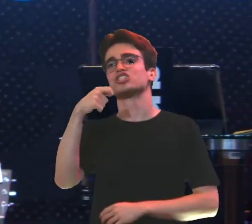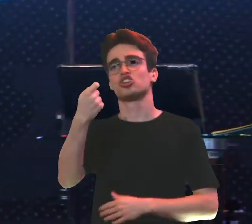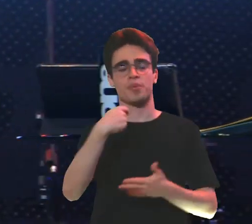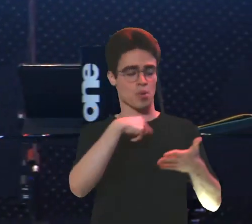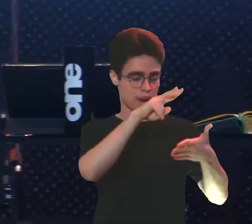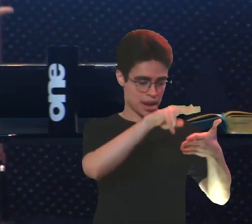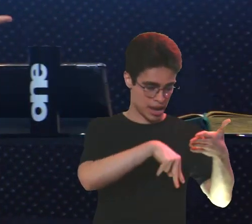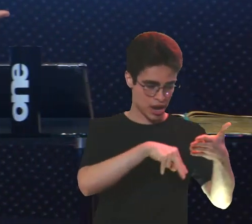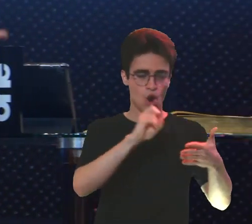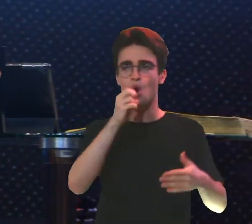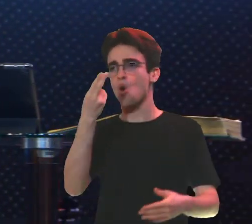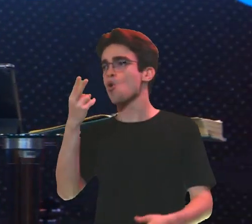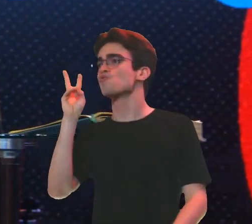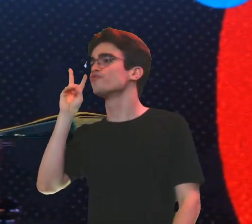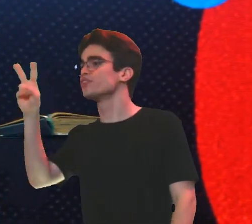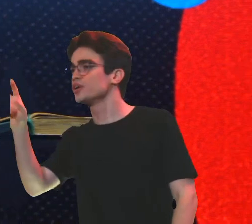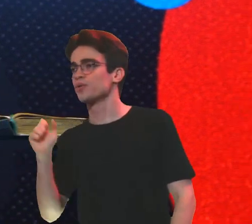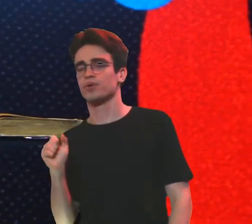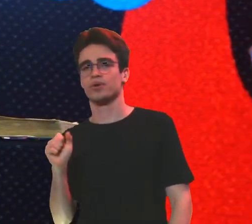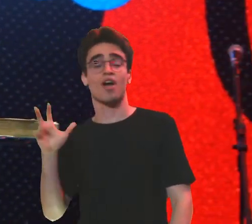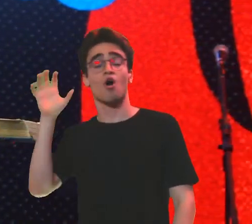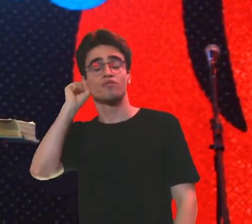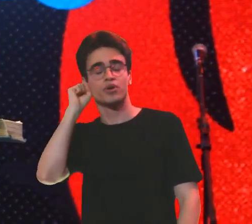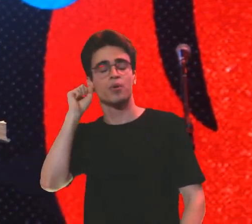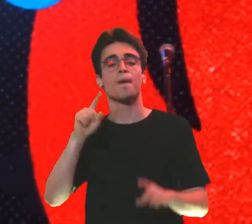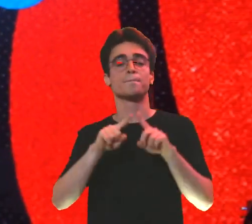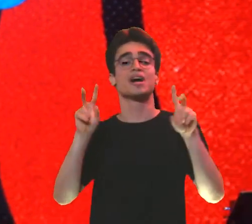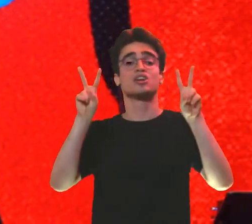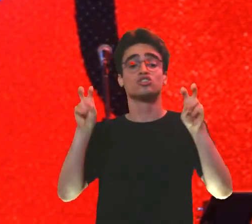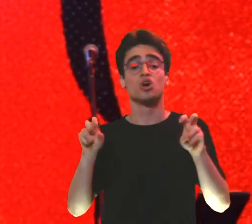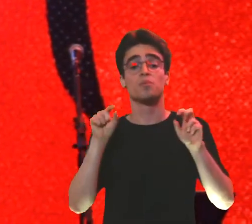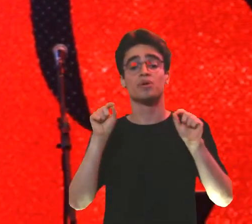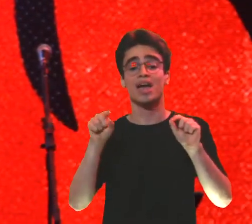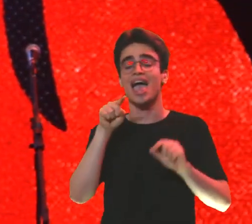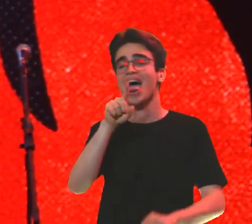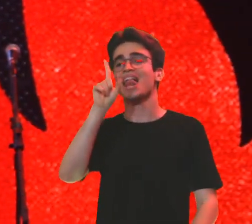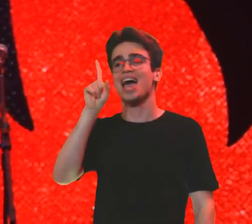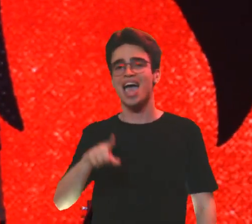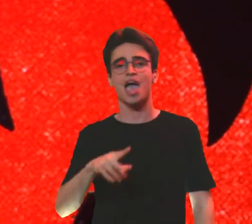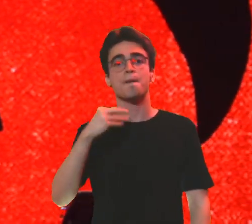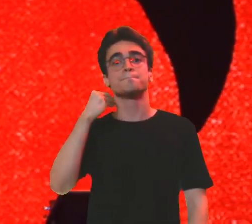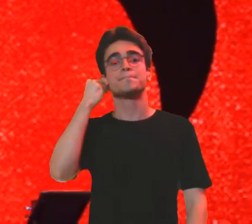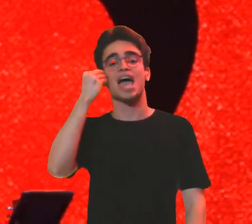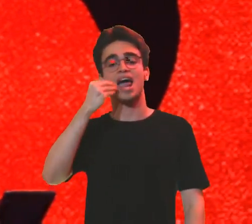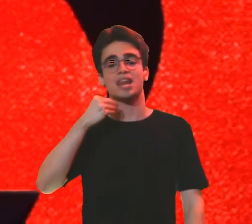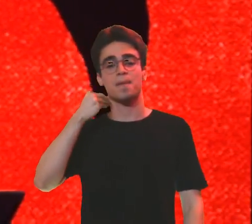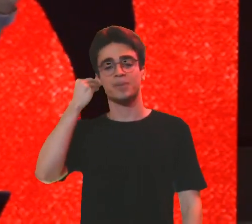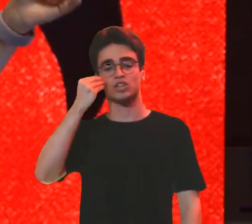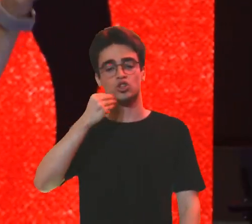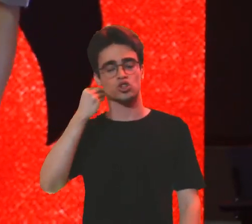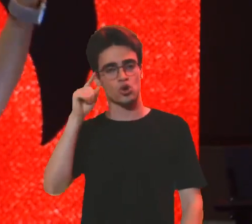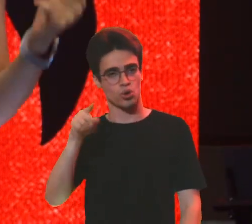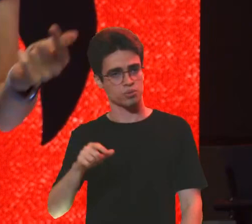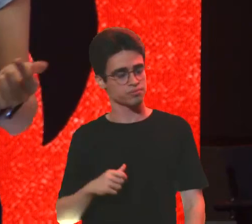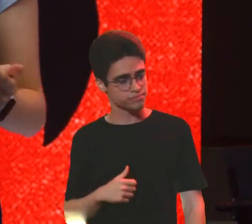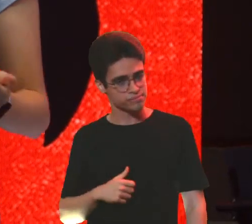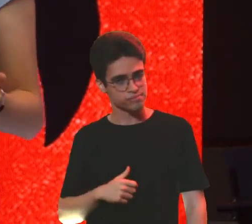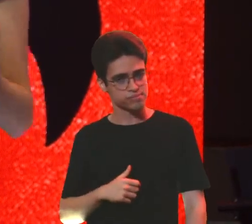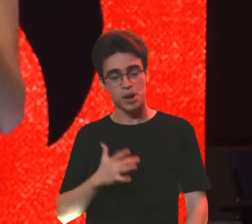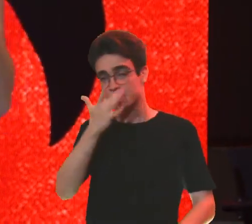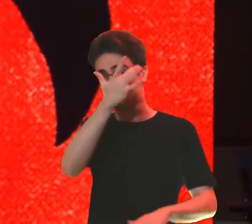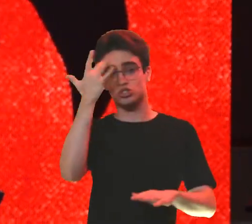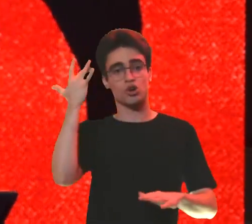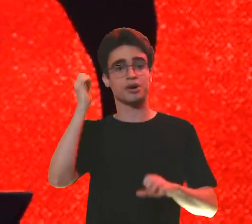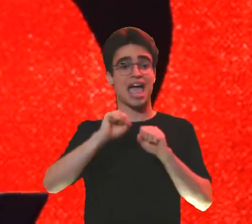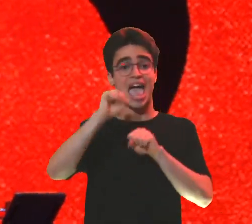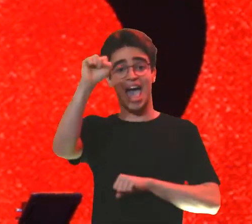não fala daquilo que ouviu. Testemunha fala daquilo que viveu. Os heróis da fé eram testemunhas porque